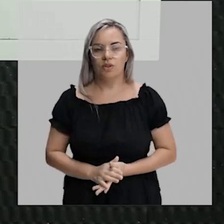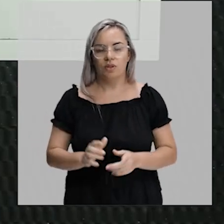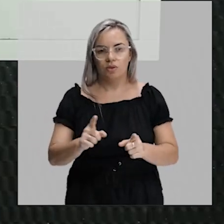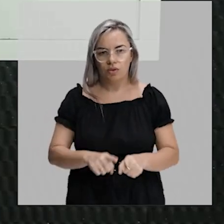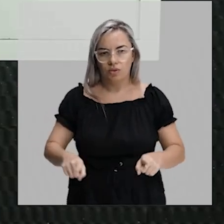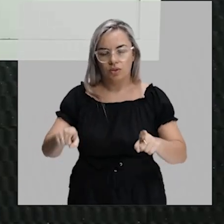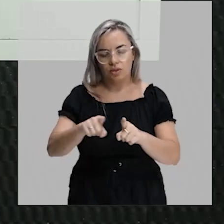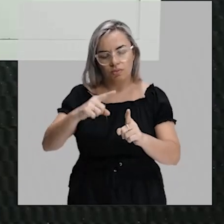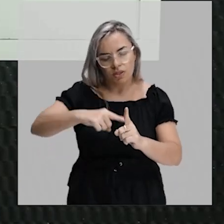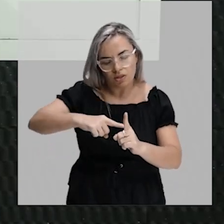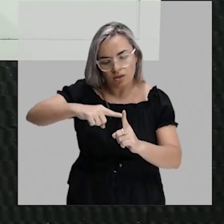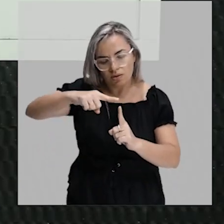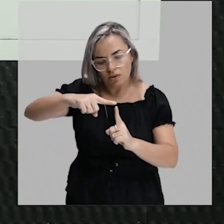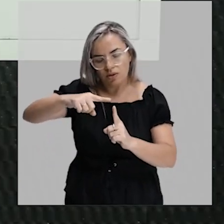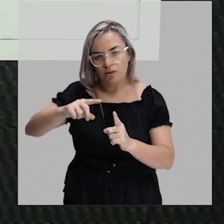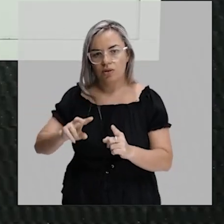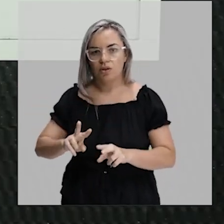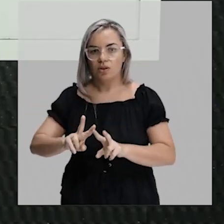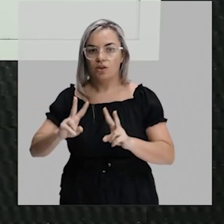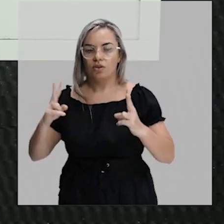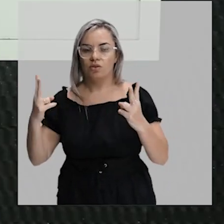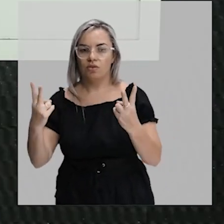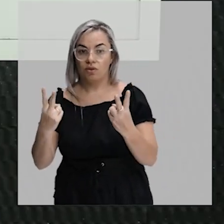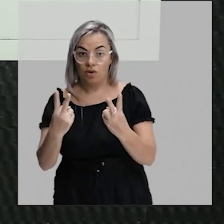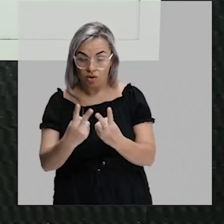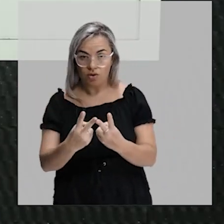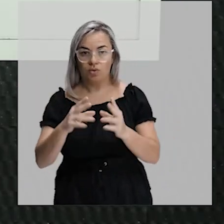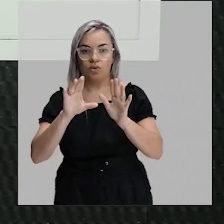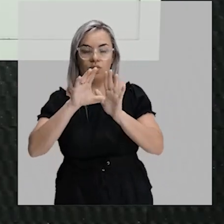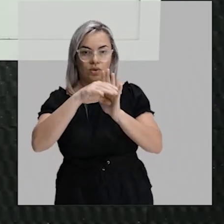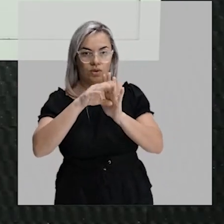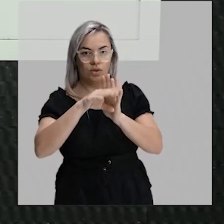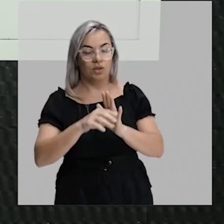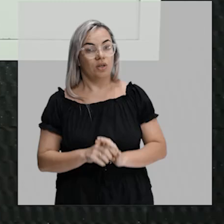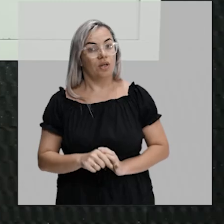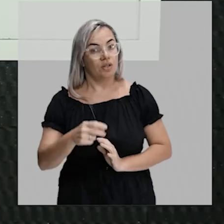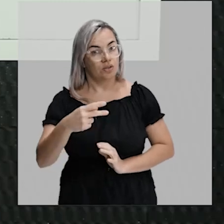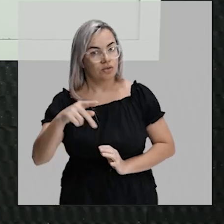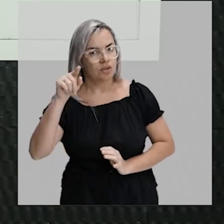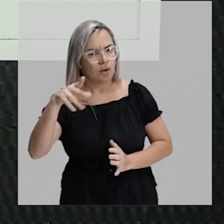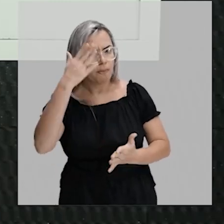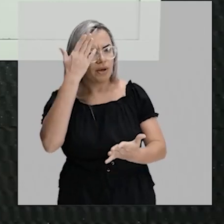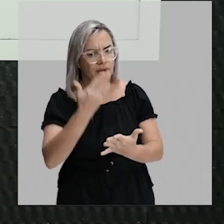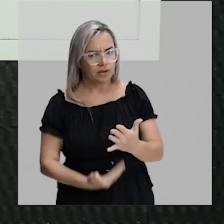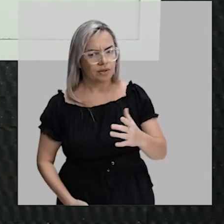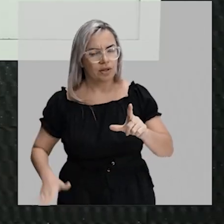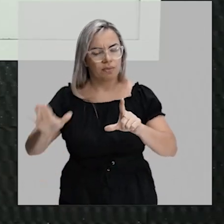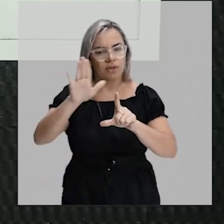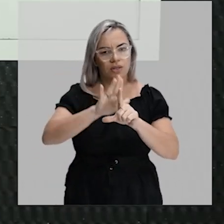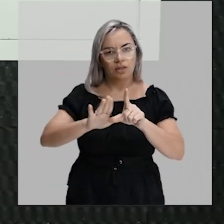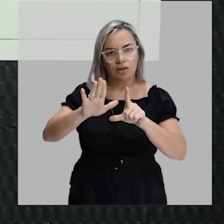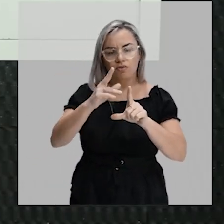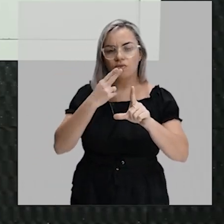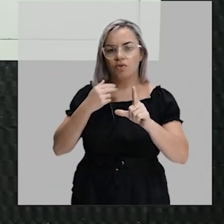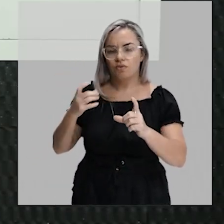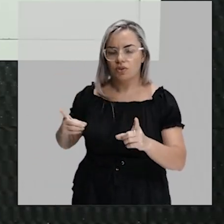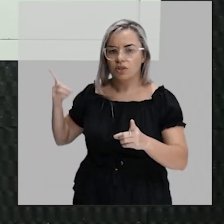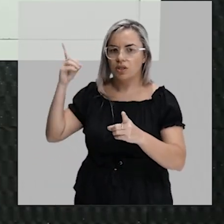pressão, temperatura e volume na aula passada, tá ok? Se perdeu, lá na plataforma você encontra, tá certo?